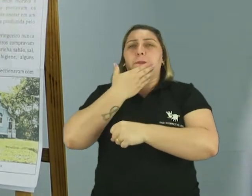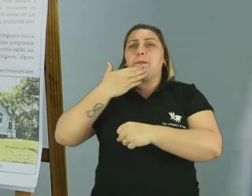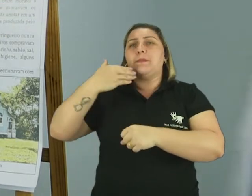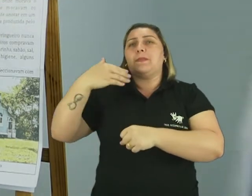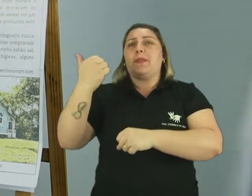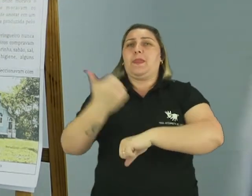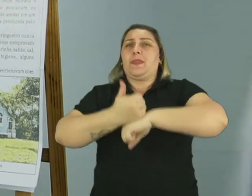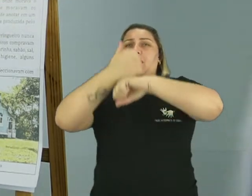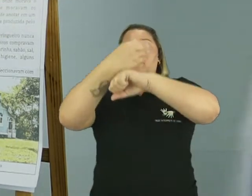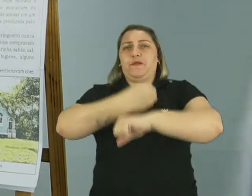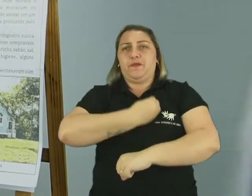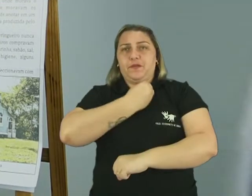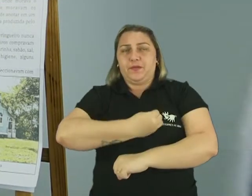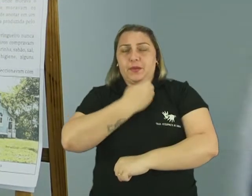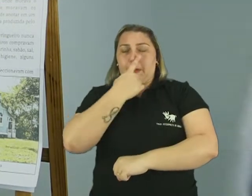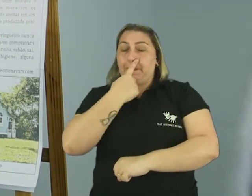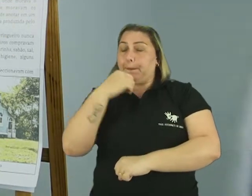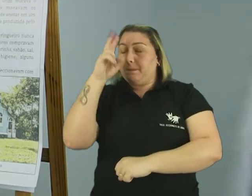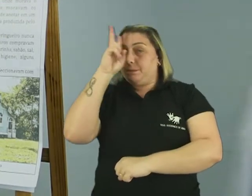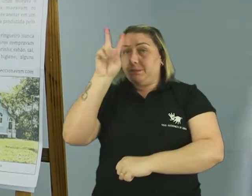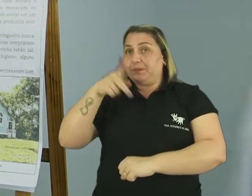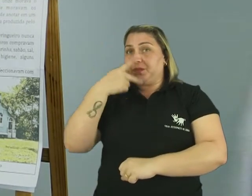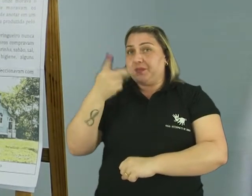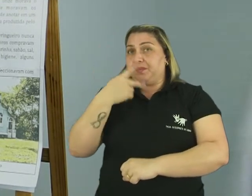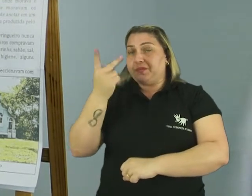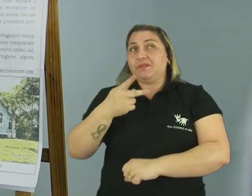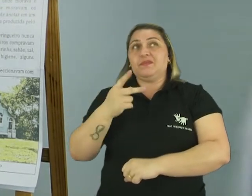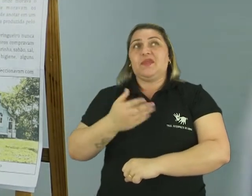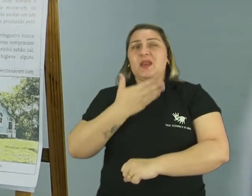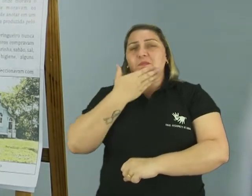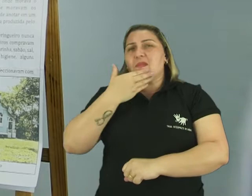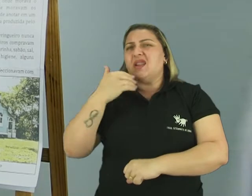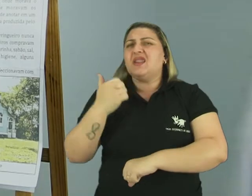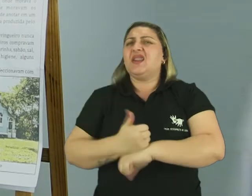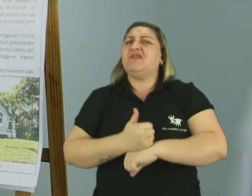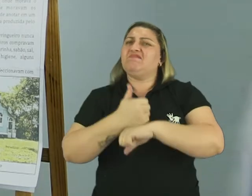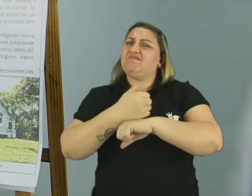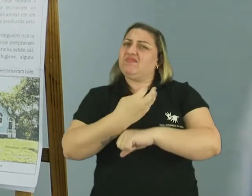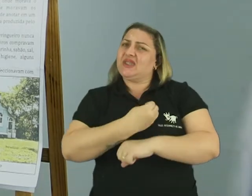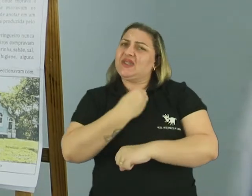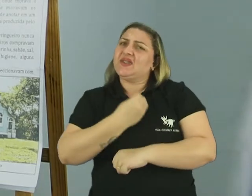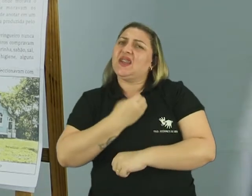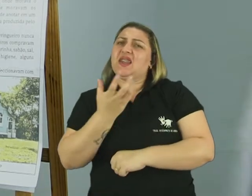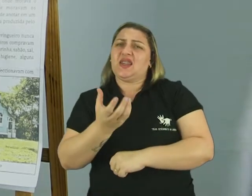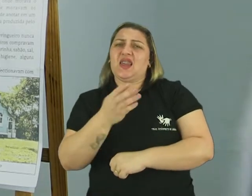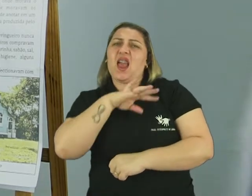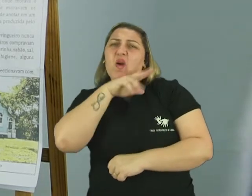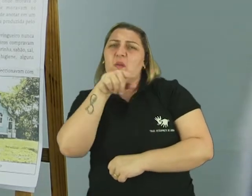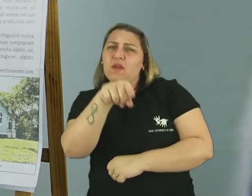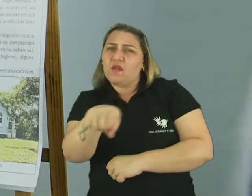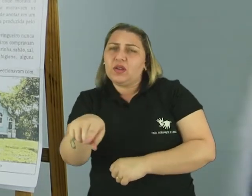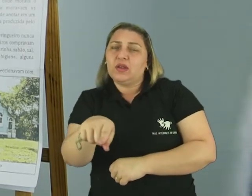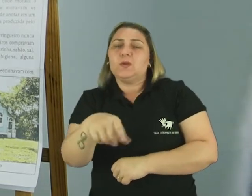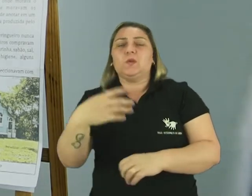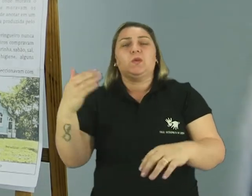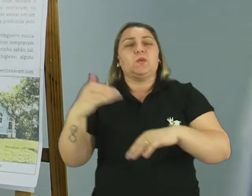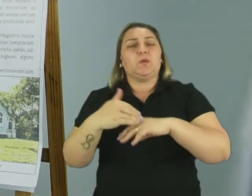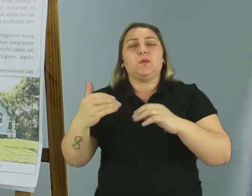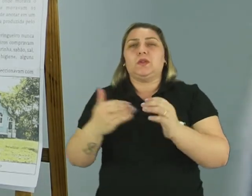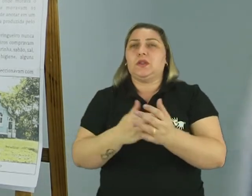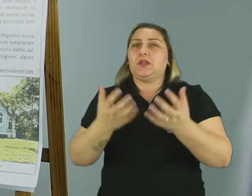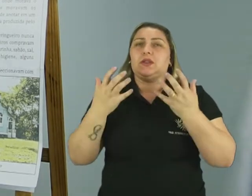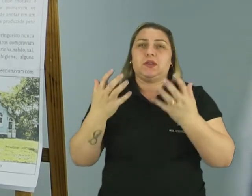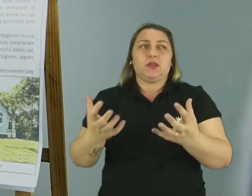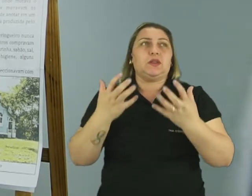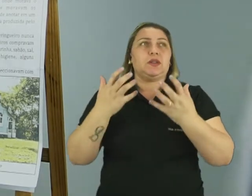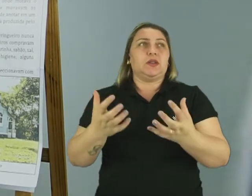melhorarem de vida. Lembra que eu falei? Melhorar de vida. Você vai querer algo ruim para você? Não, eles iam todos eles iam com